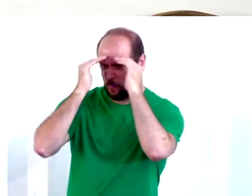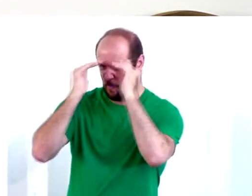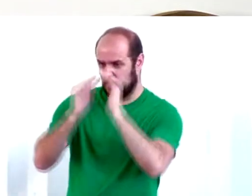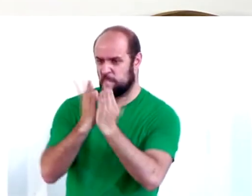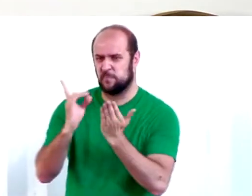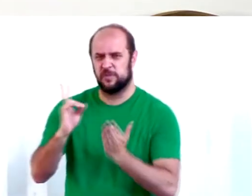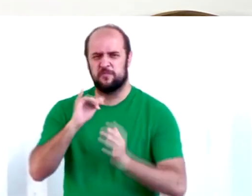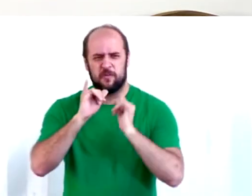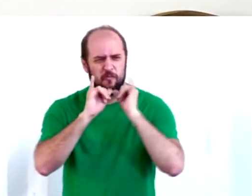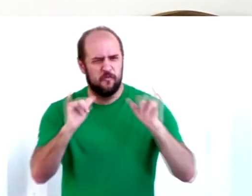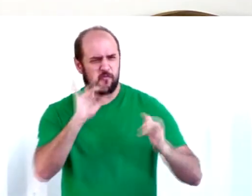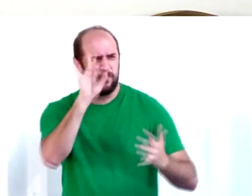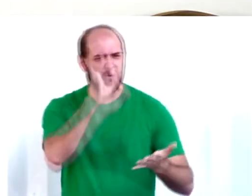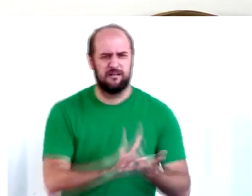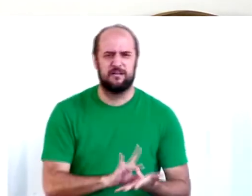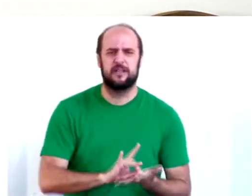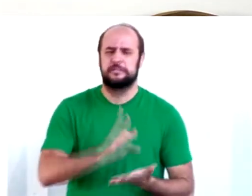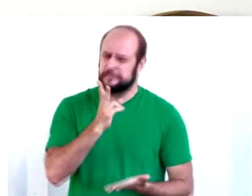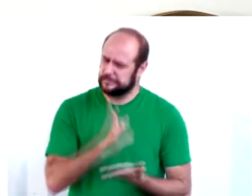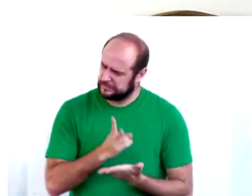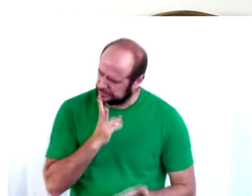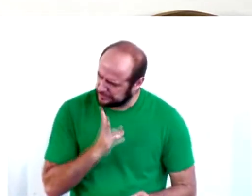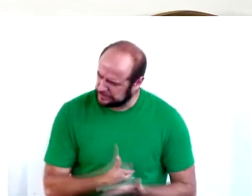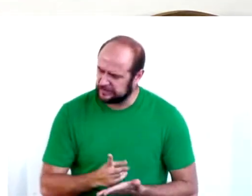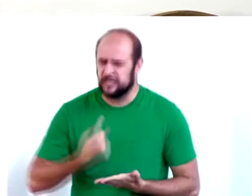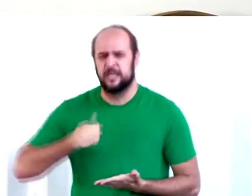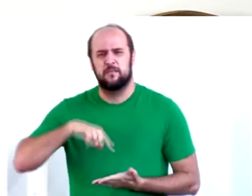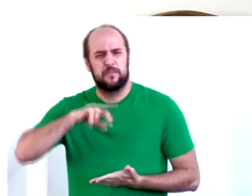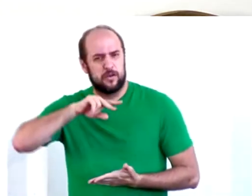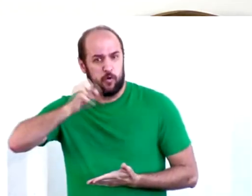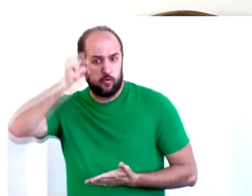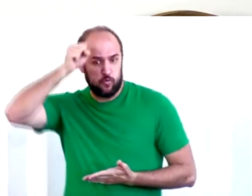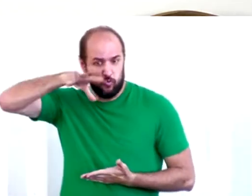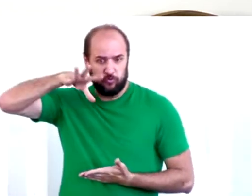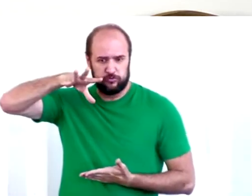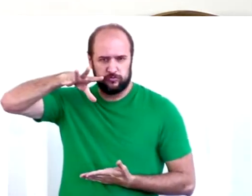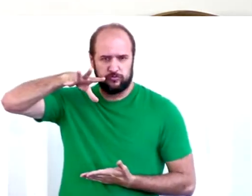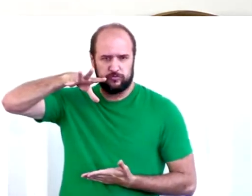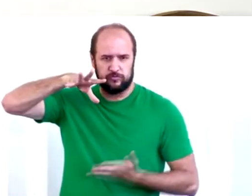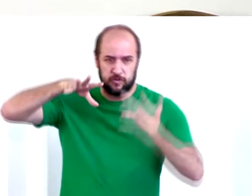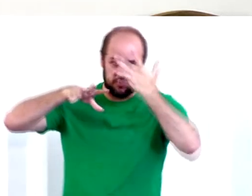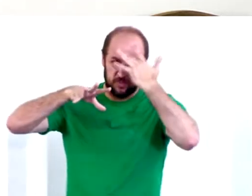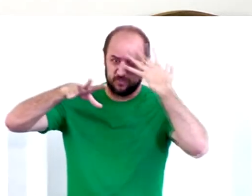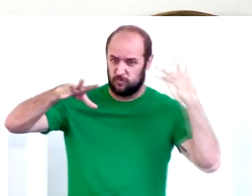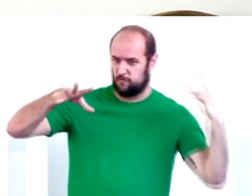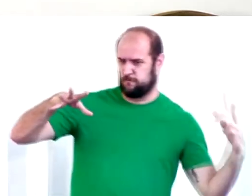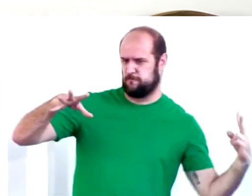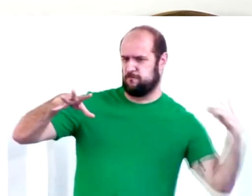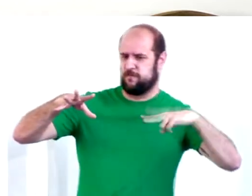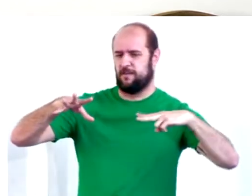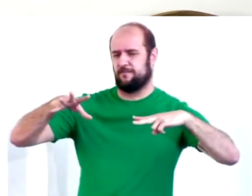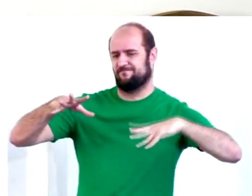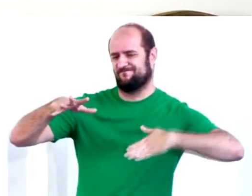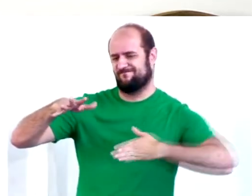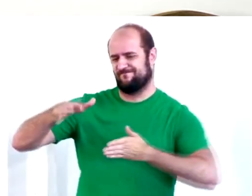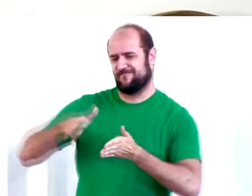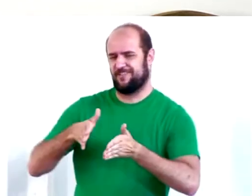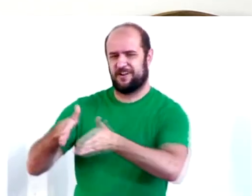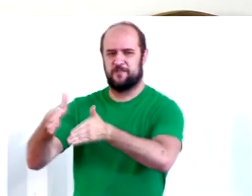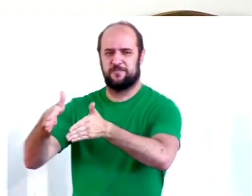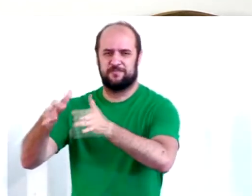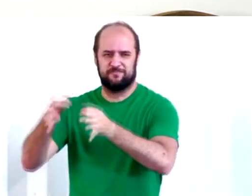da verdade, nós sempre seremos uma lâmpada acesa para que pessoas olhem o caminho em que elas